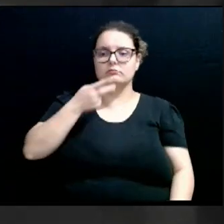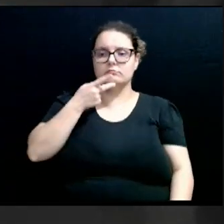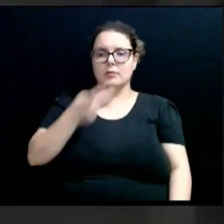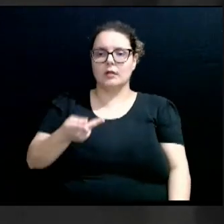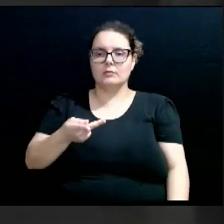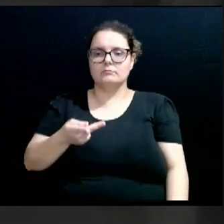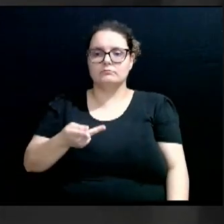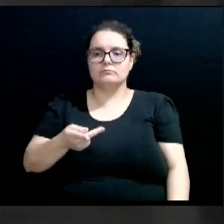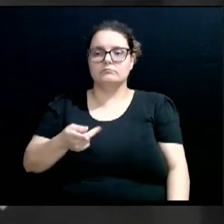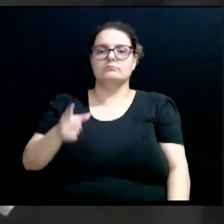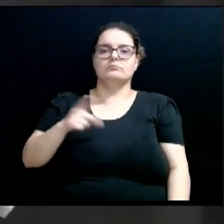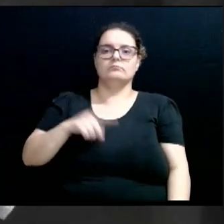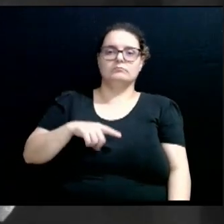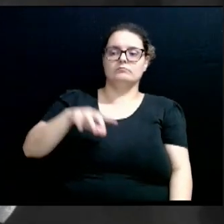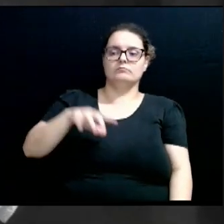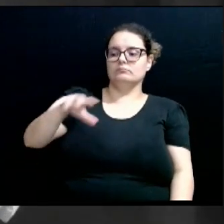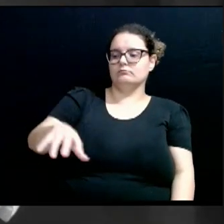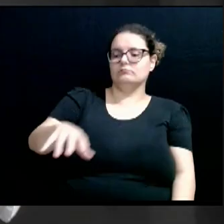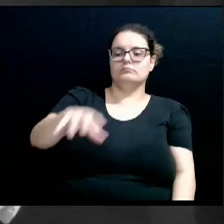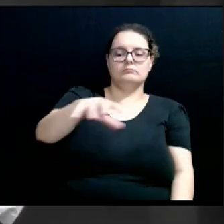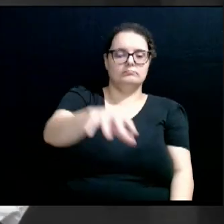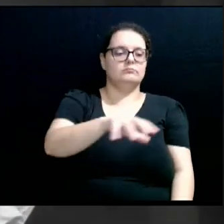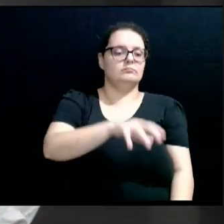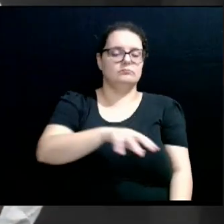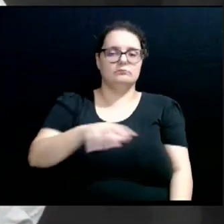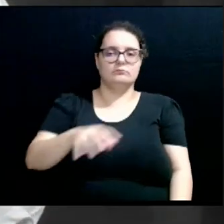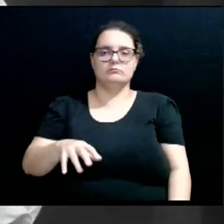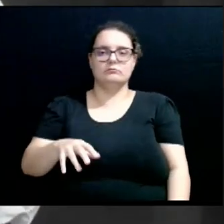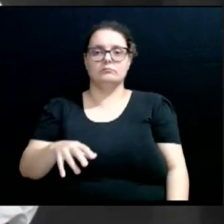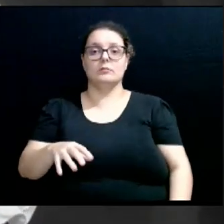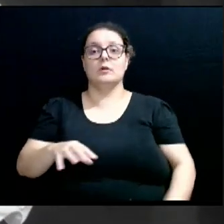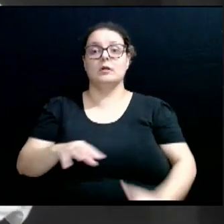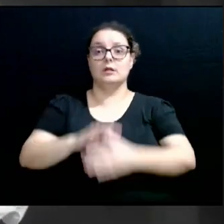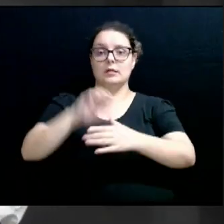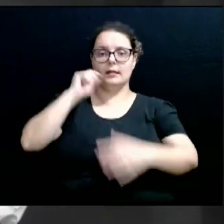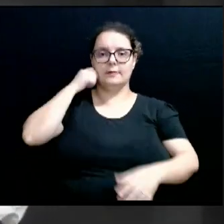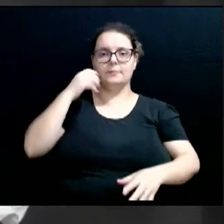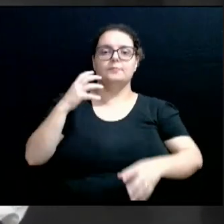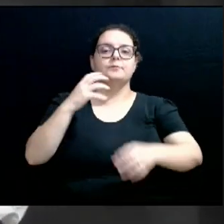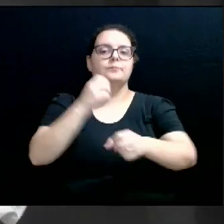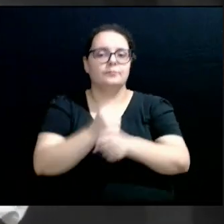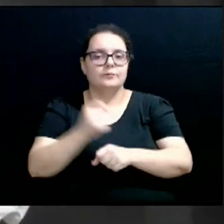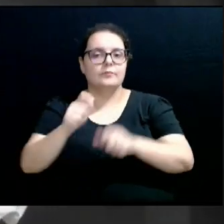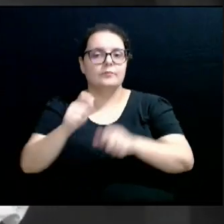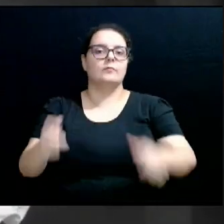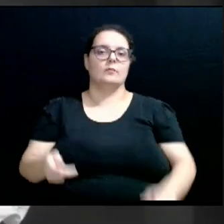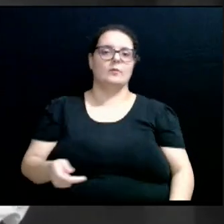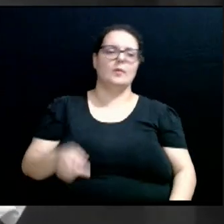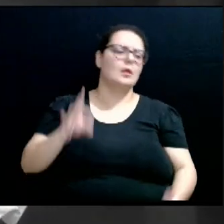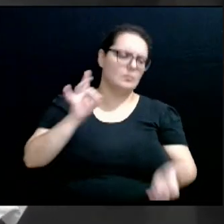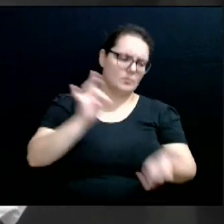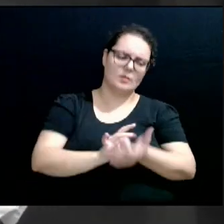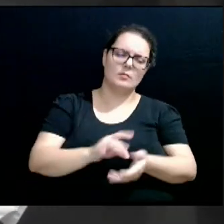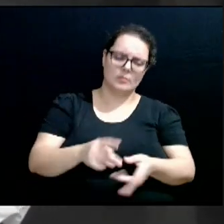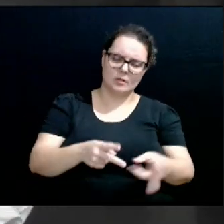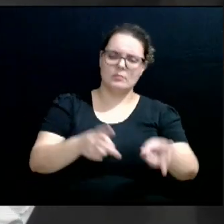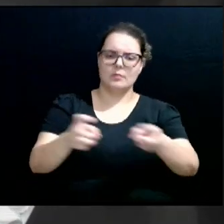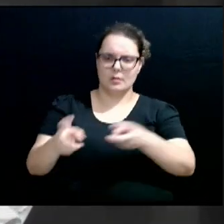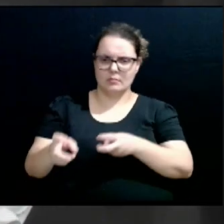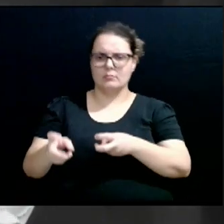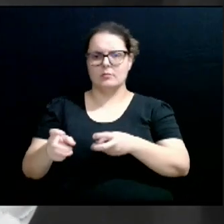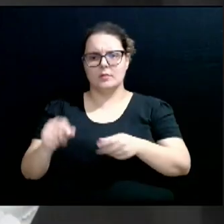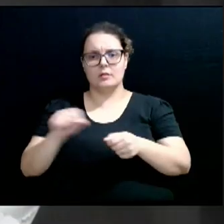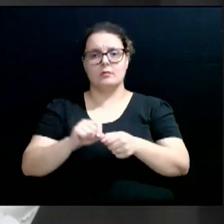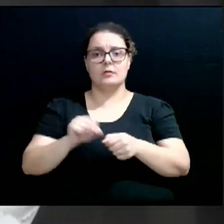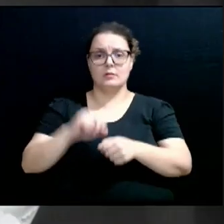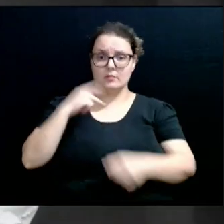ali, como fala, lideranças negras, juntar essas pessoas para realmente olhar e fazer uma política pública